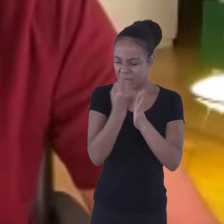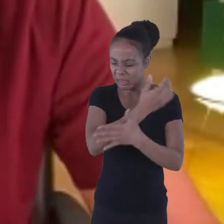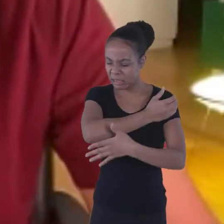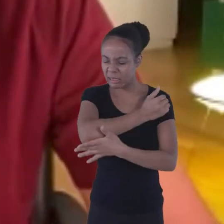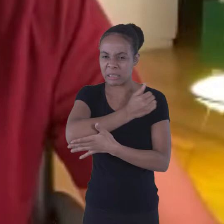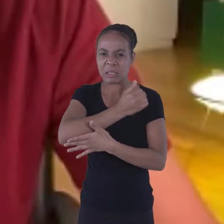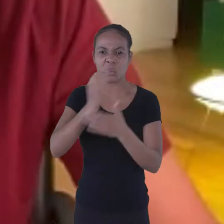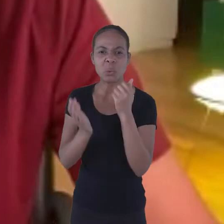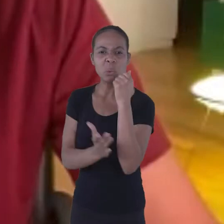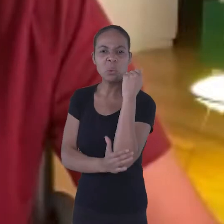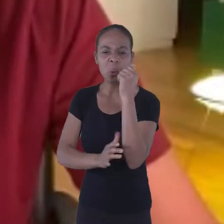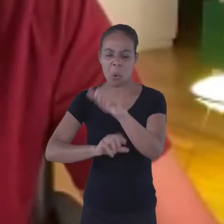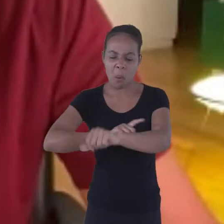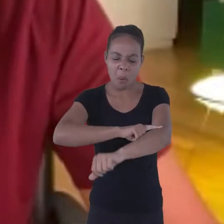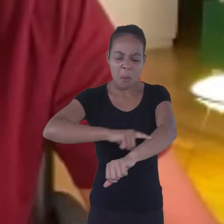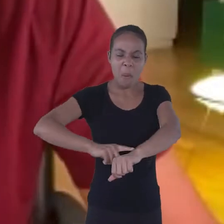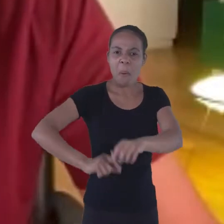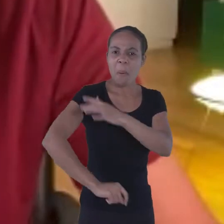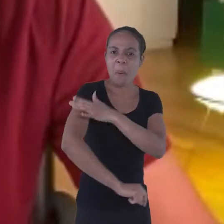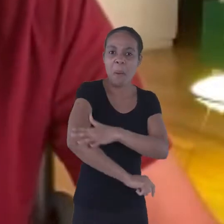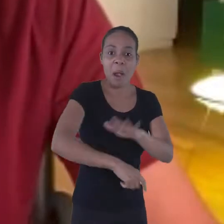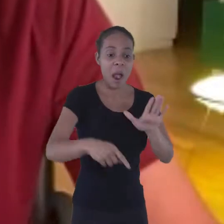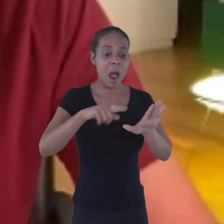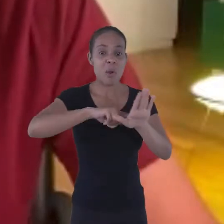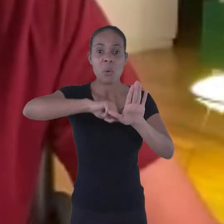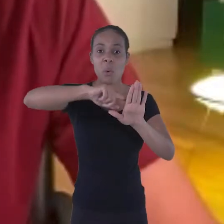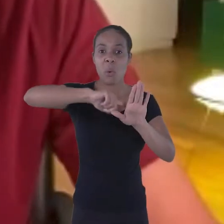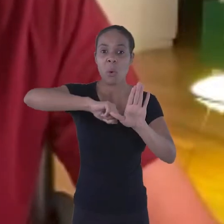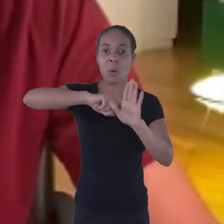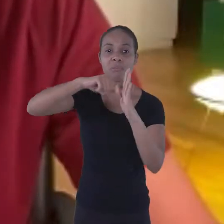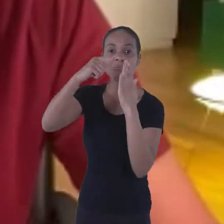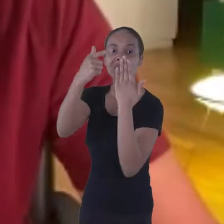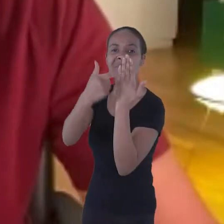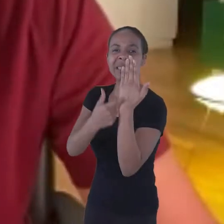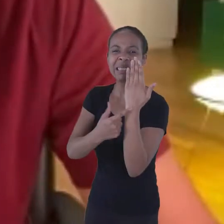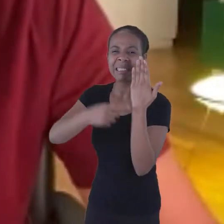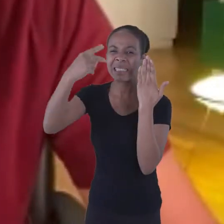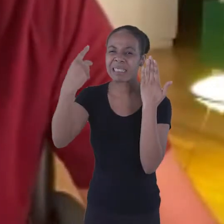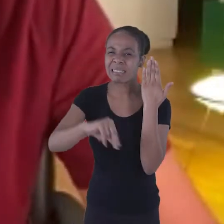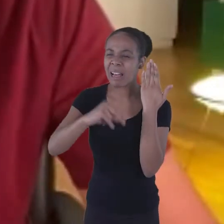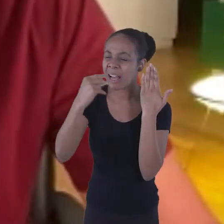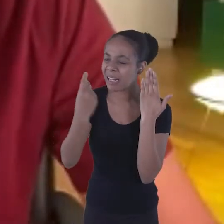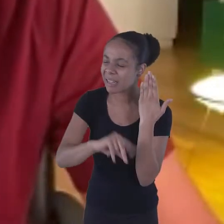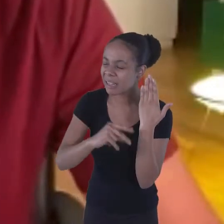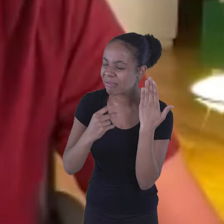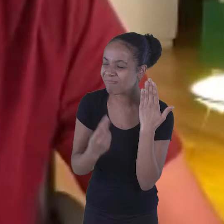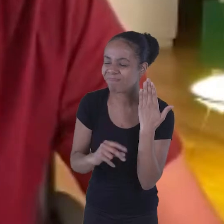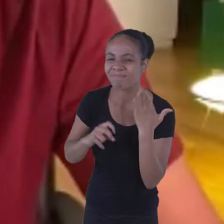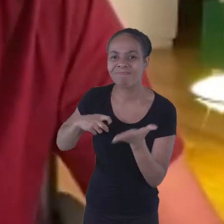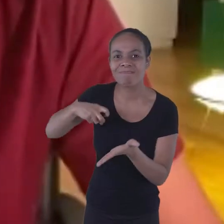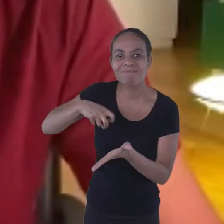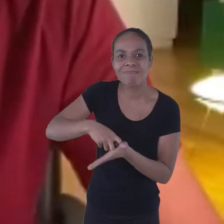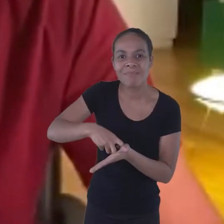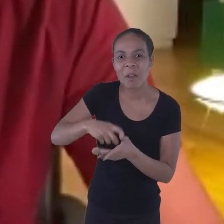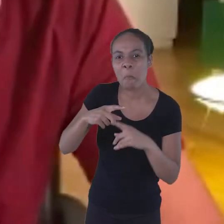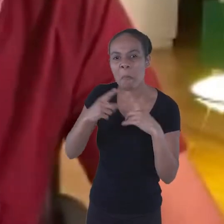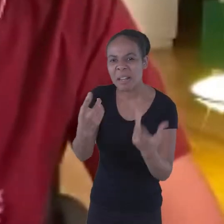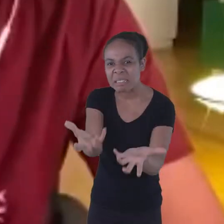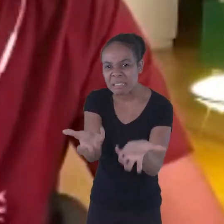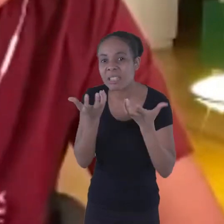punhos, lanhadas de chicote pelas costas. Joaquim não se emenda, quer porque quer a liberdade.